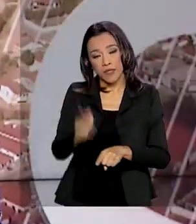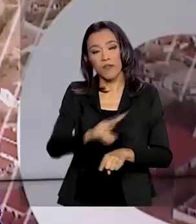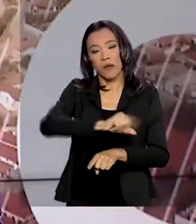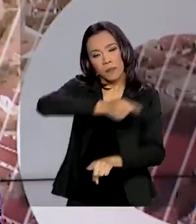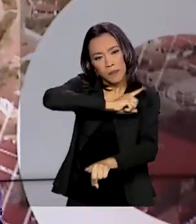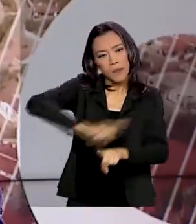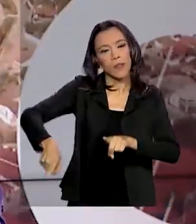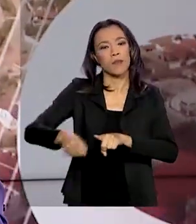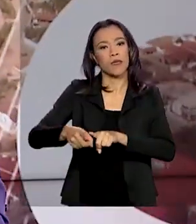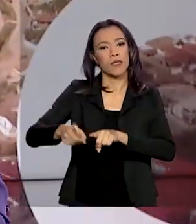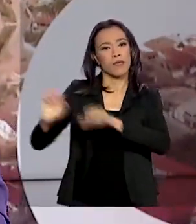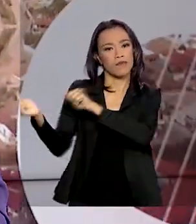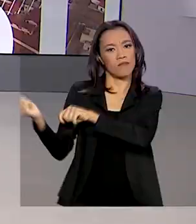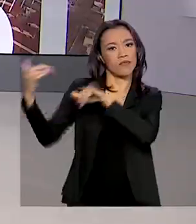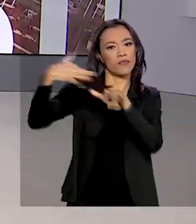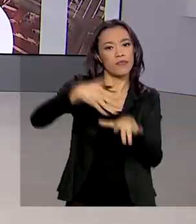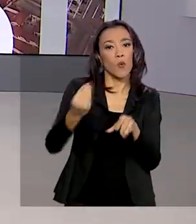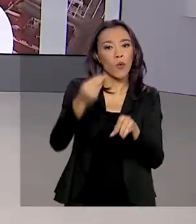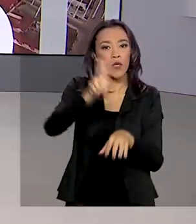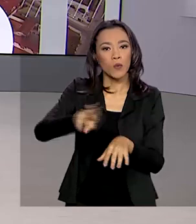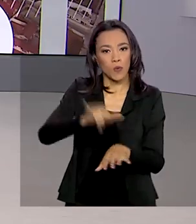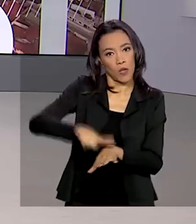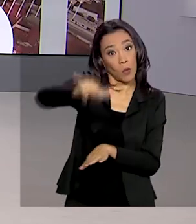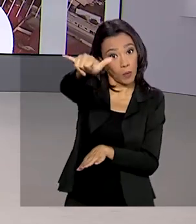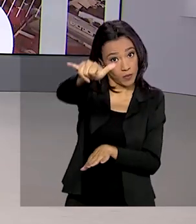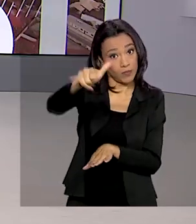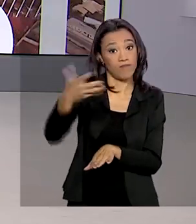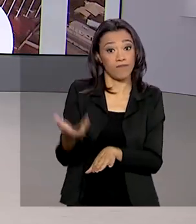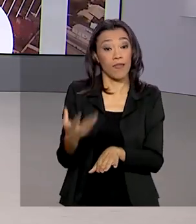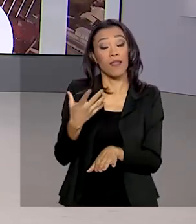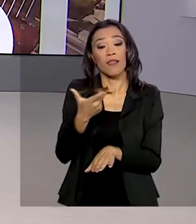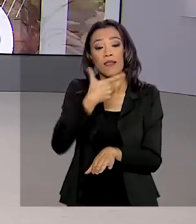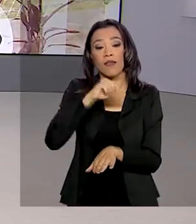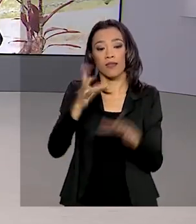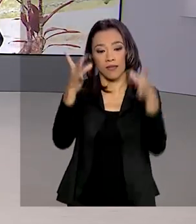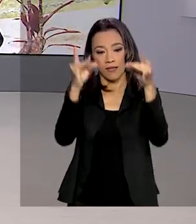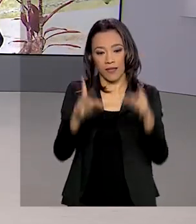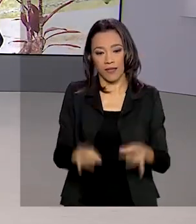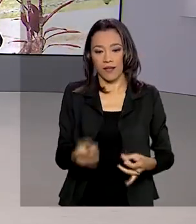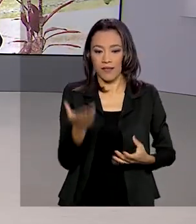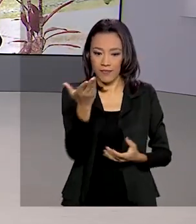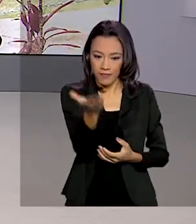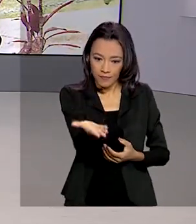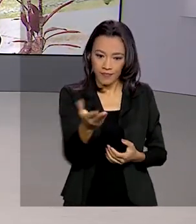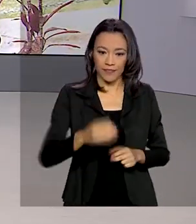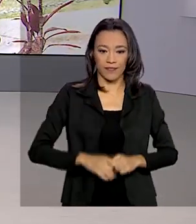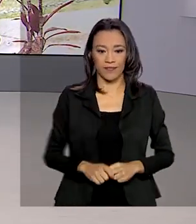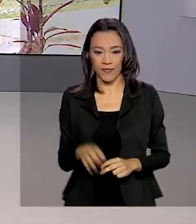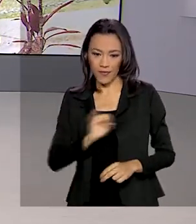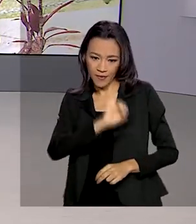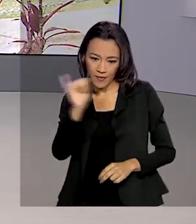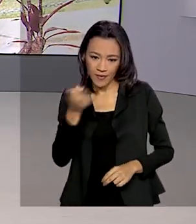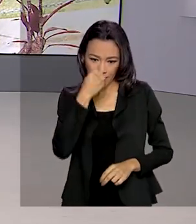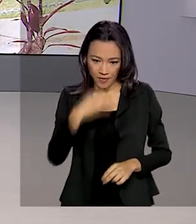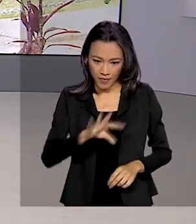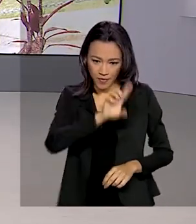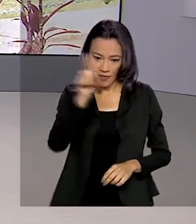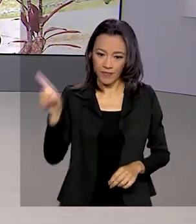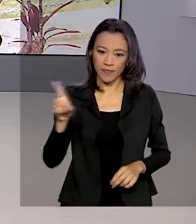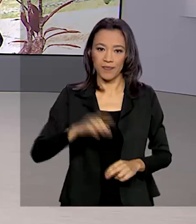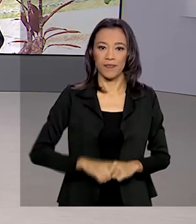estrangeiros por aeroportos. Quem conta os detalhes pra gente é o repórter Glauco de Queiroz. Oi Glauco, bom dia.